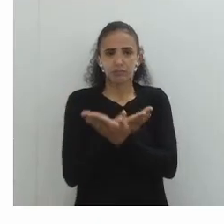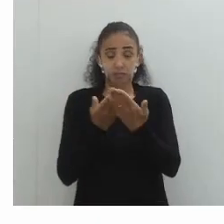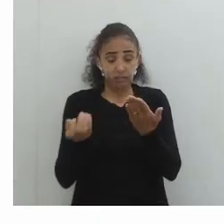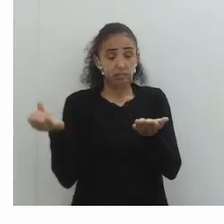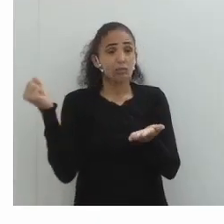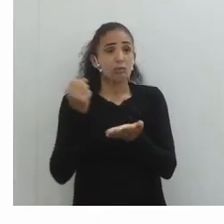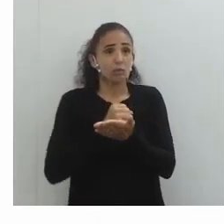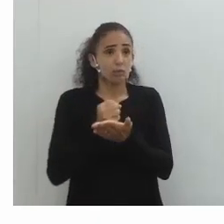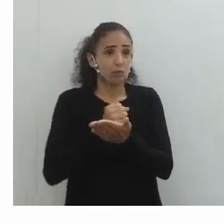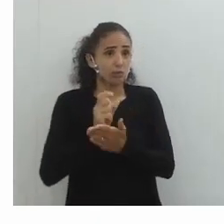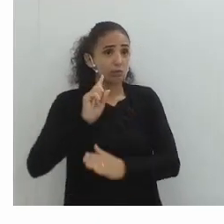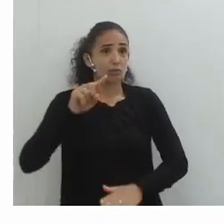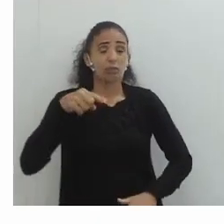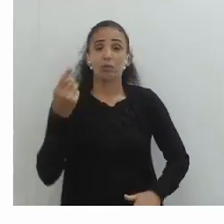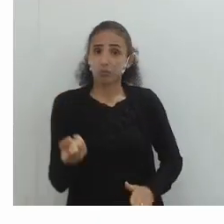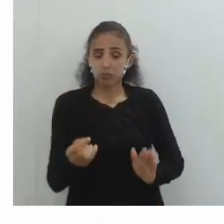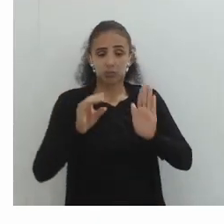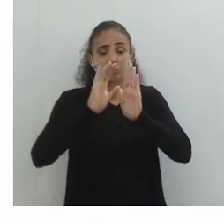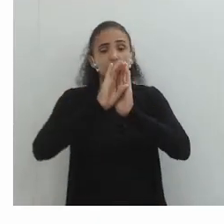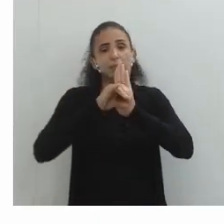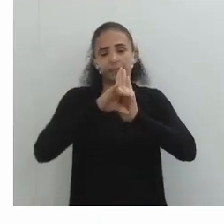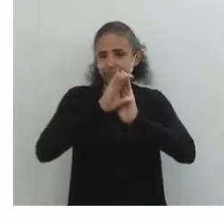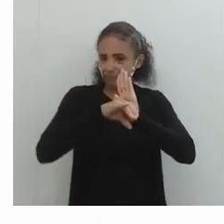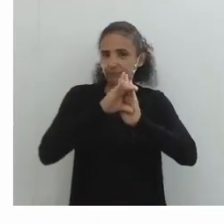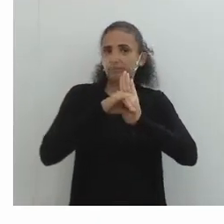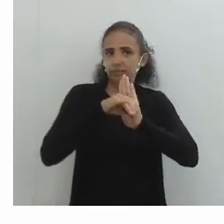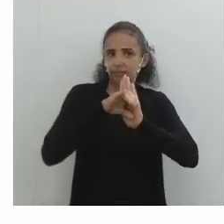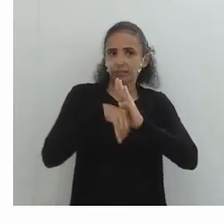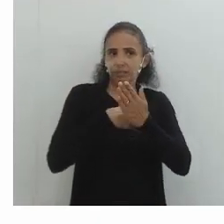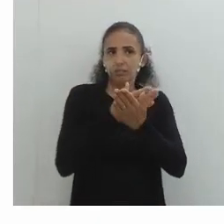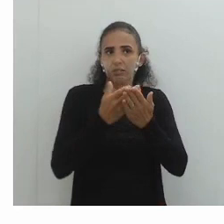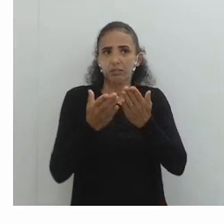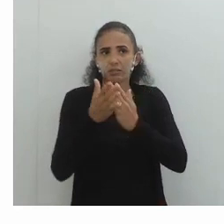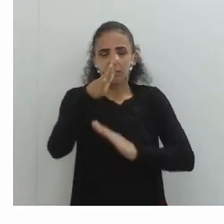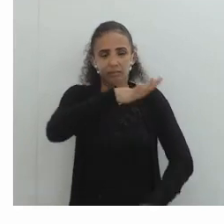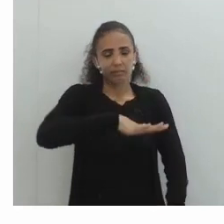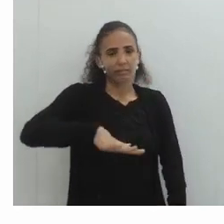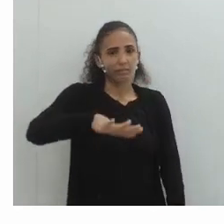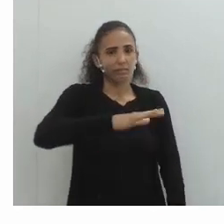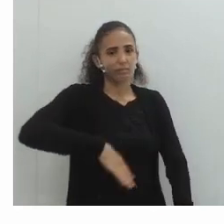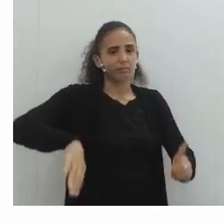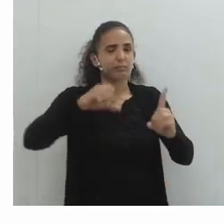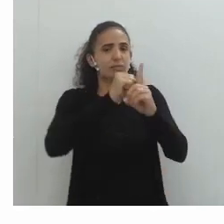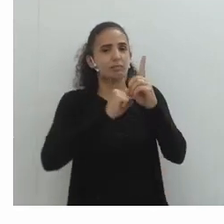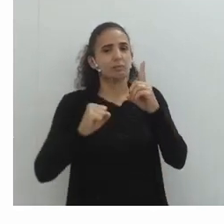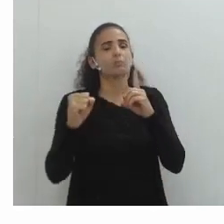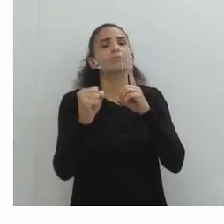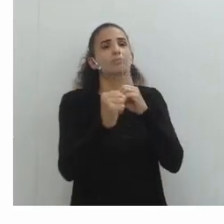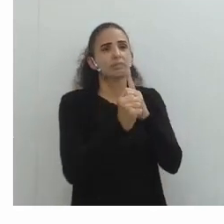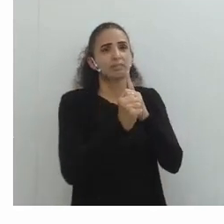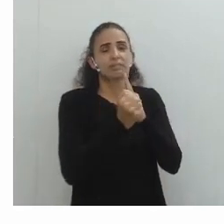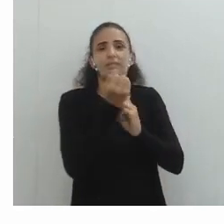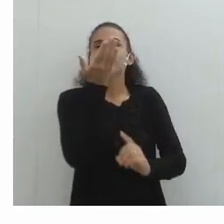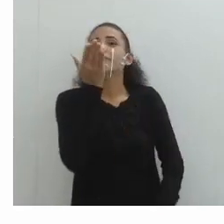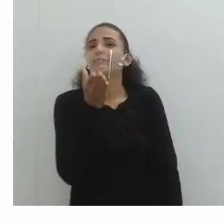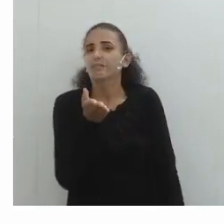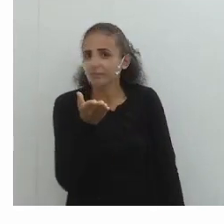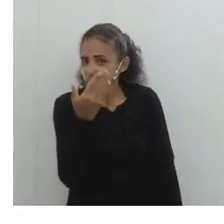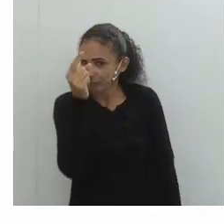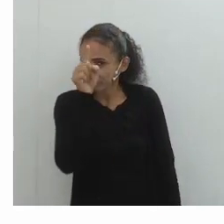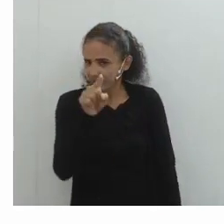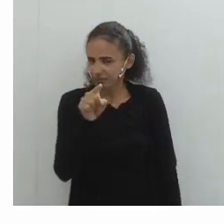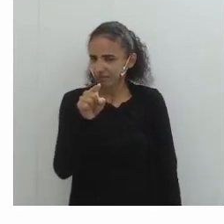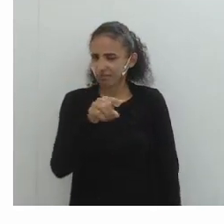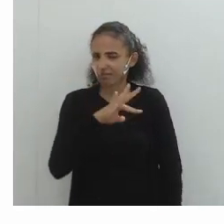aí a gente vai trazer outra definição agora, que é o espaço social. E para você que é terceiranista,